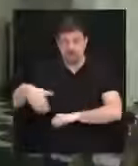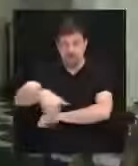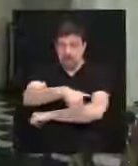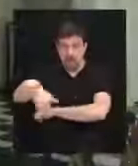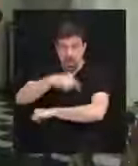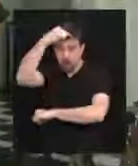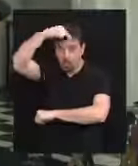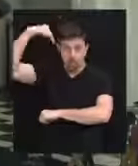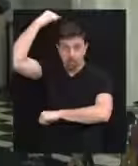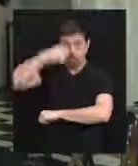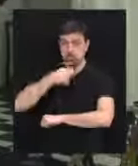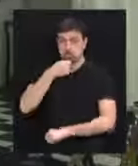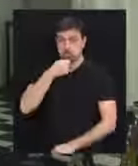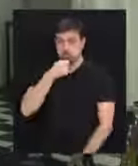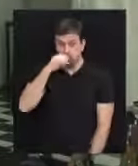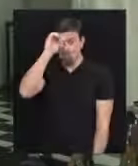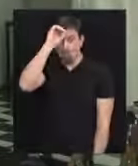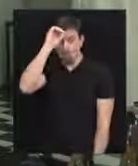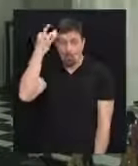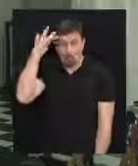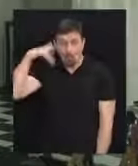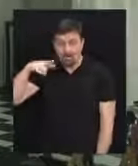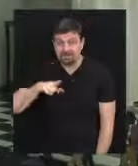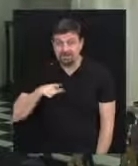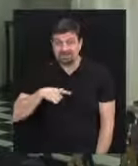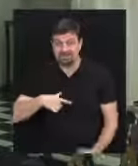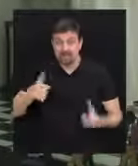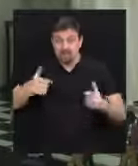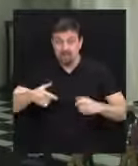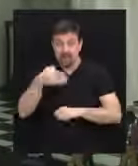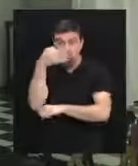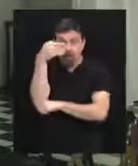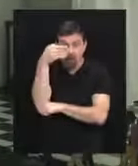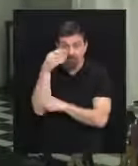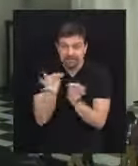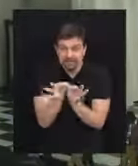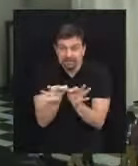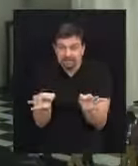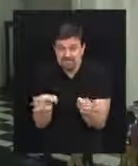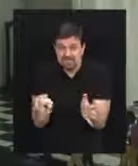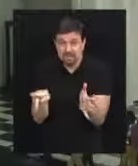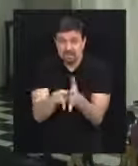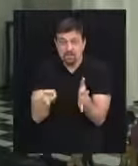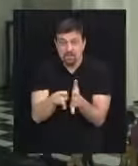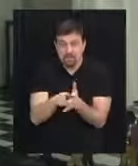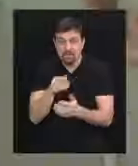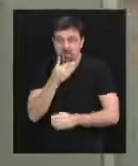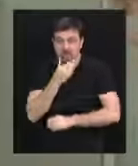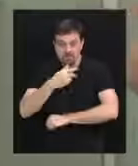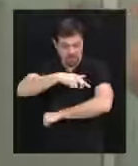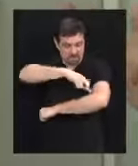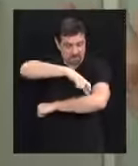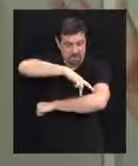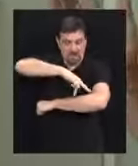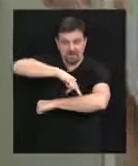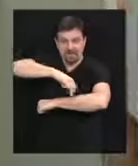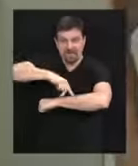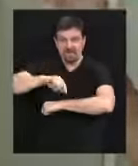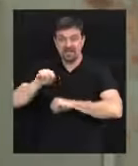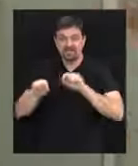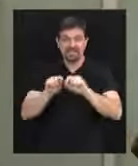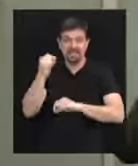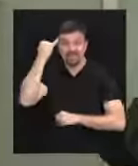Quem passa pelas ruas aqui do Jardim Santana nem imagina, mas aqui tem um rosto inteiro dedicado ao Michael Jackson. E quem trouxe um pouco